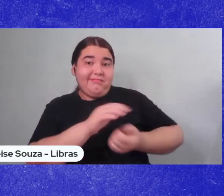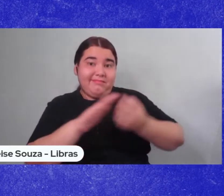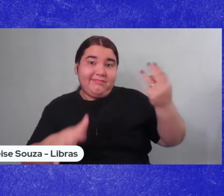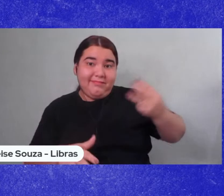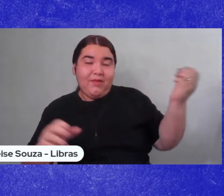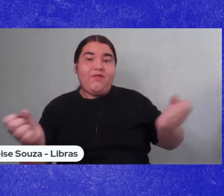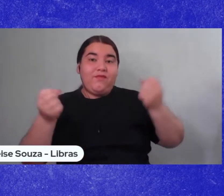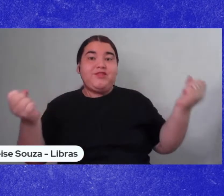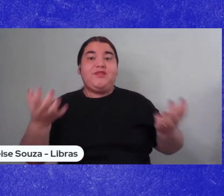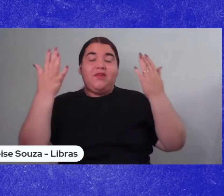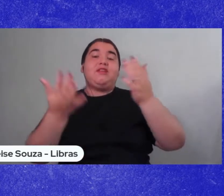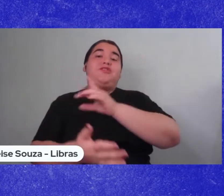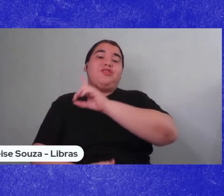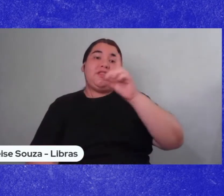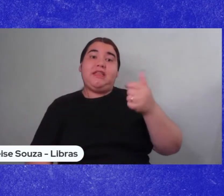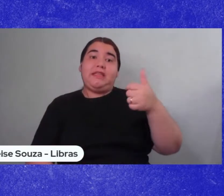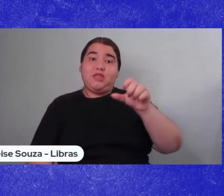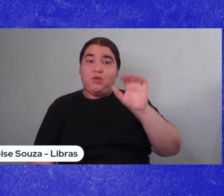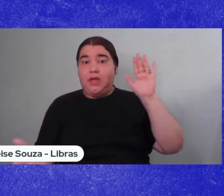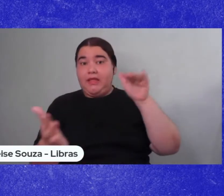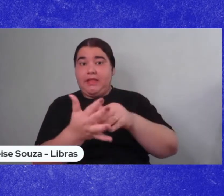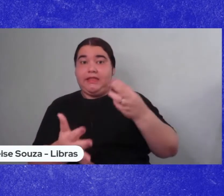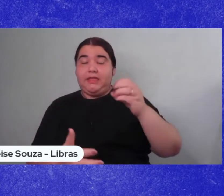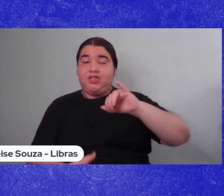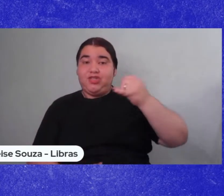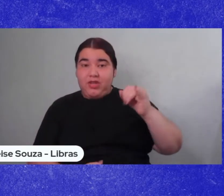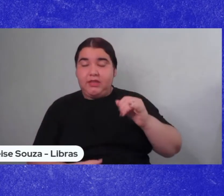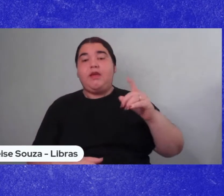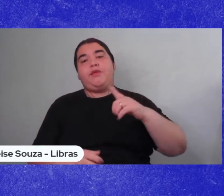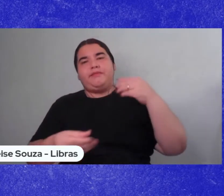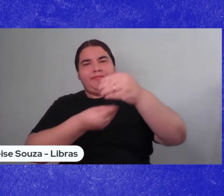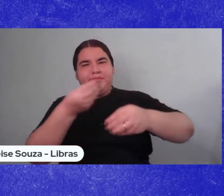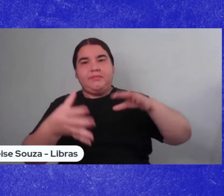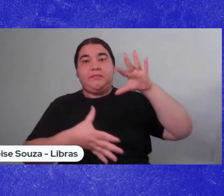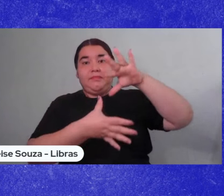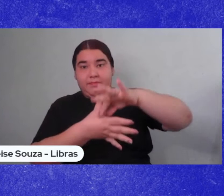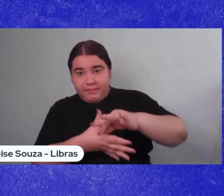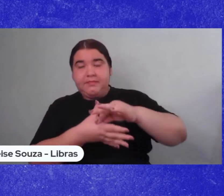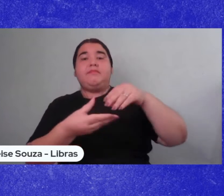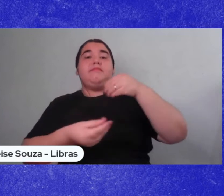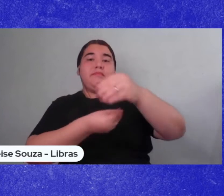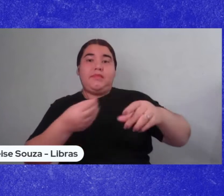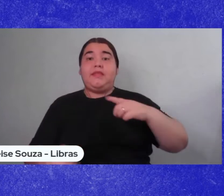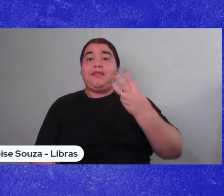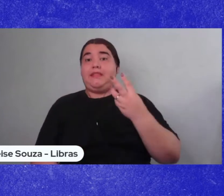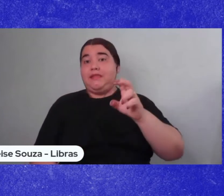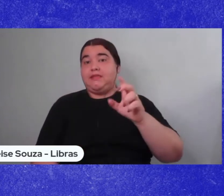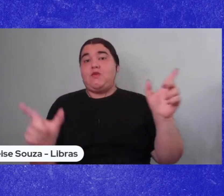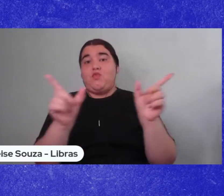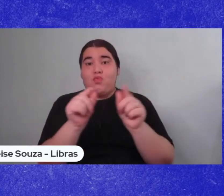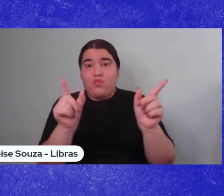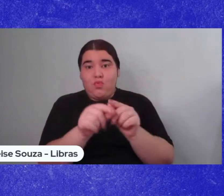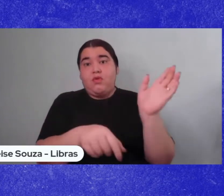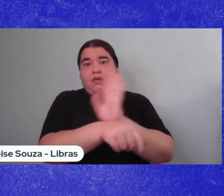a partir do dia 18 de janeiro até o dia 30, com exibição de 35 curtas-metragens brasileiros, mais atividades paralelas,